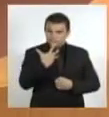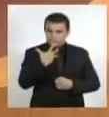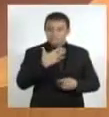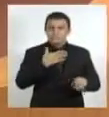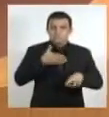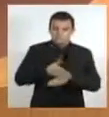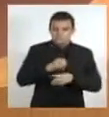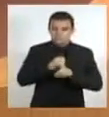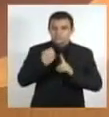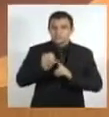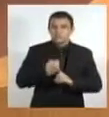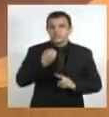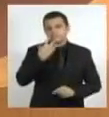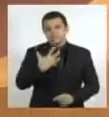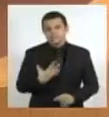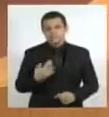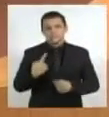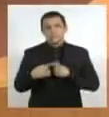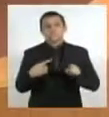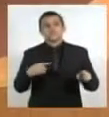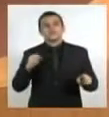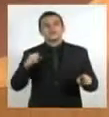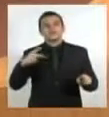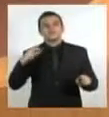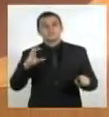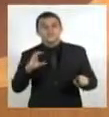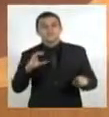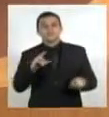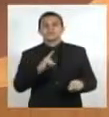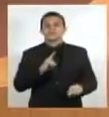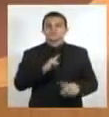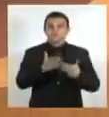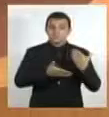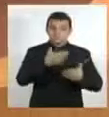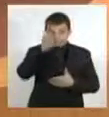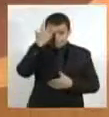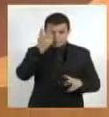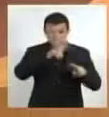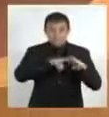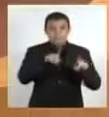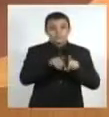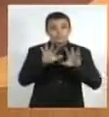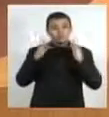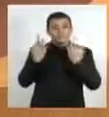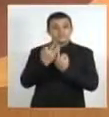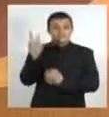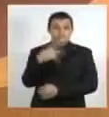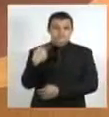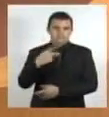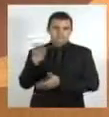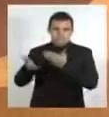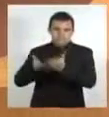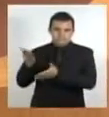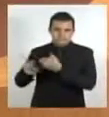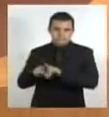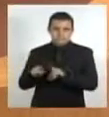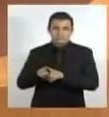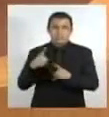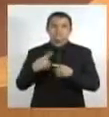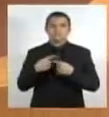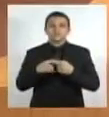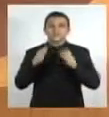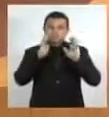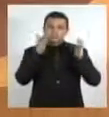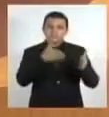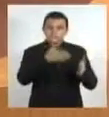também das famílias das vítimas, inclusive. Porque a assistência não é simplesmente para quem cometeu o crime, mas